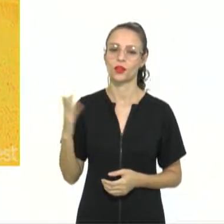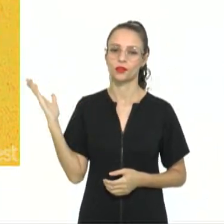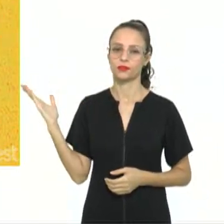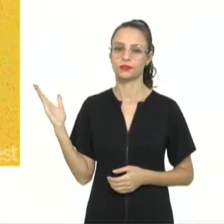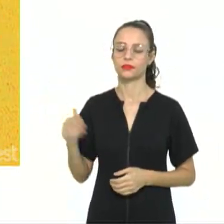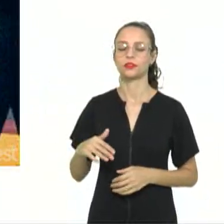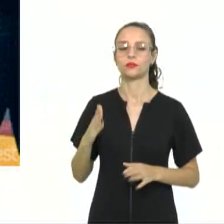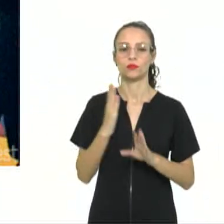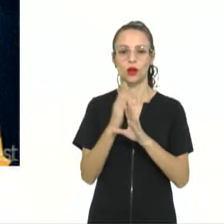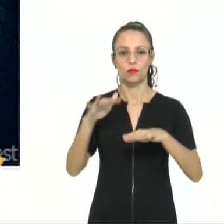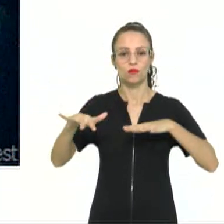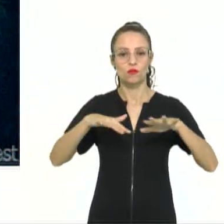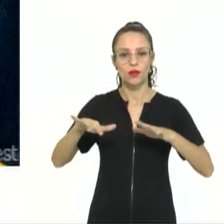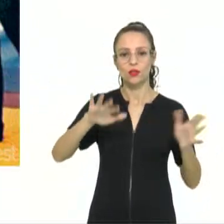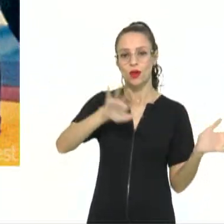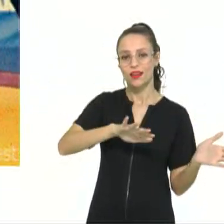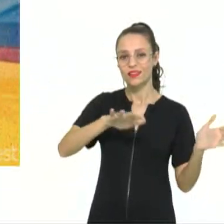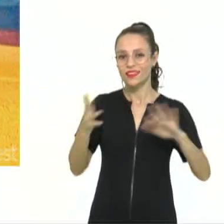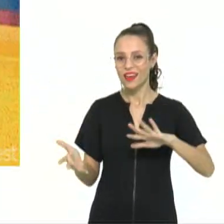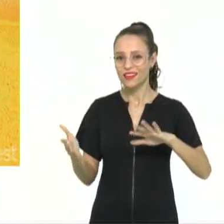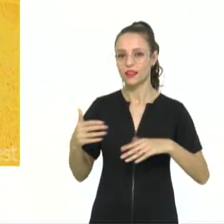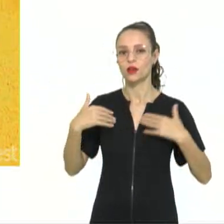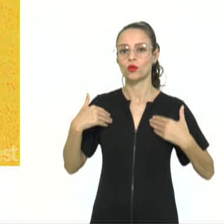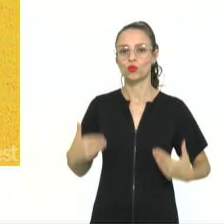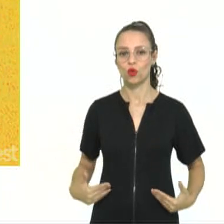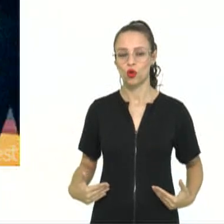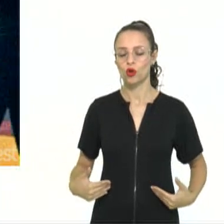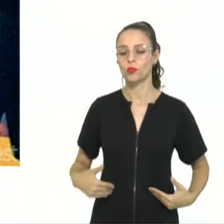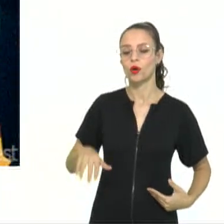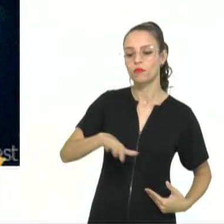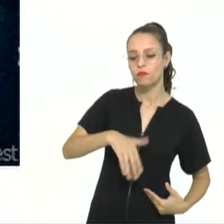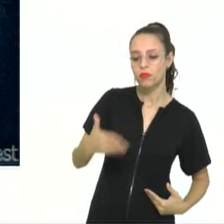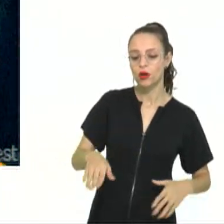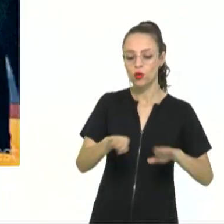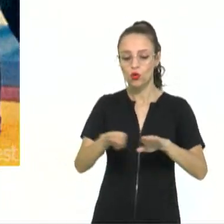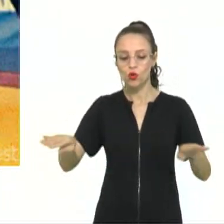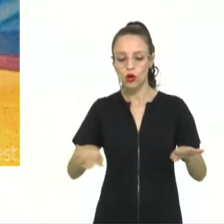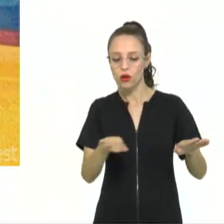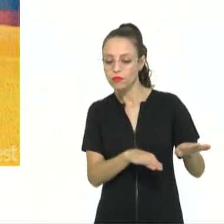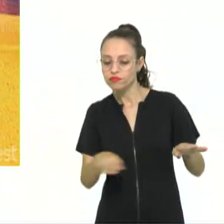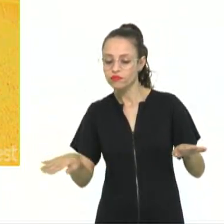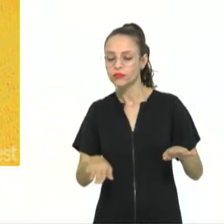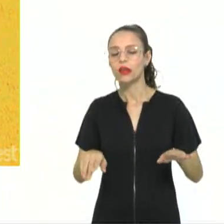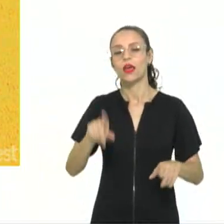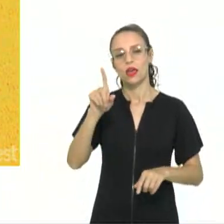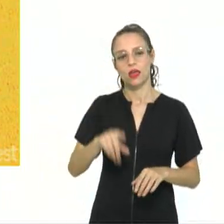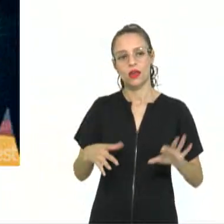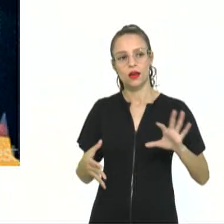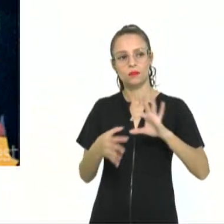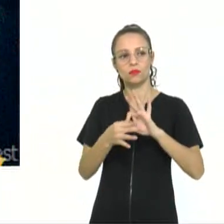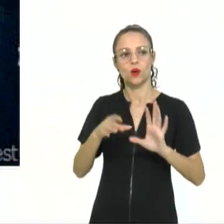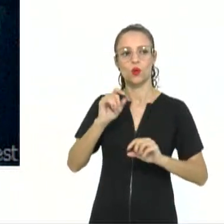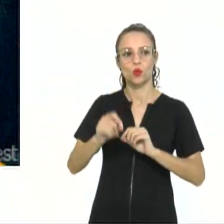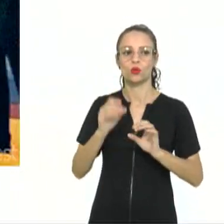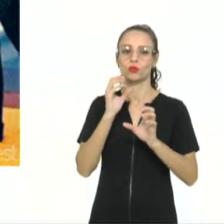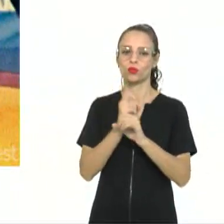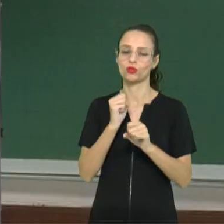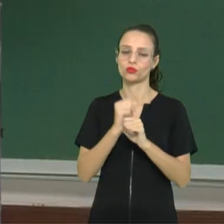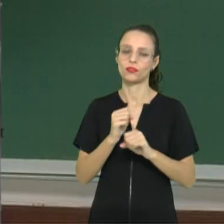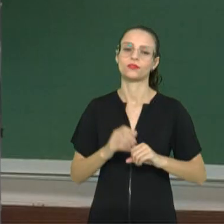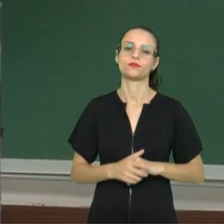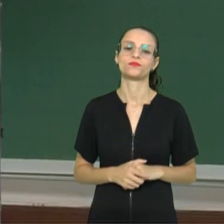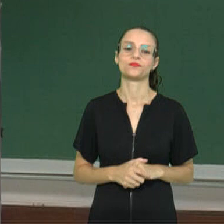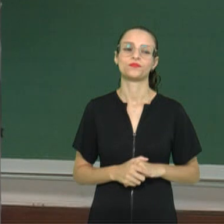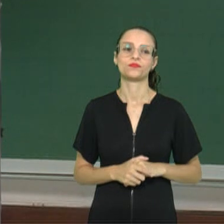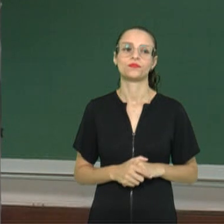virtude do movimento, da queda do praticante, né? A parte do corpo que toca o chão, né, é pontuado, dependendo da parte ali, há essa